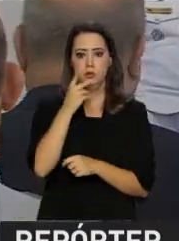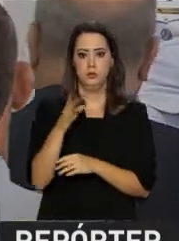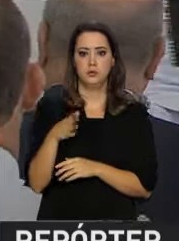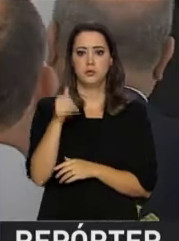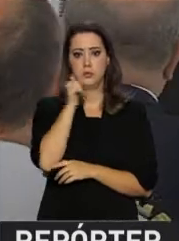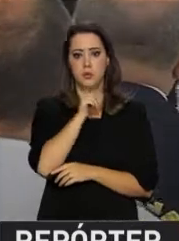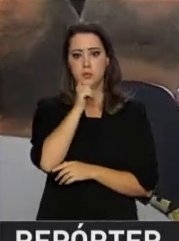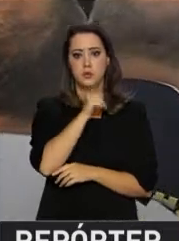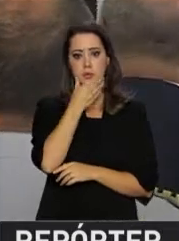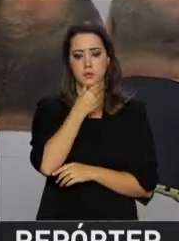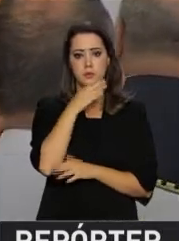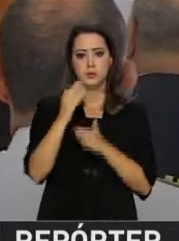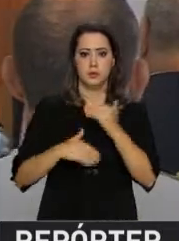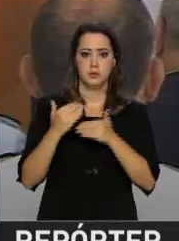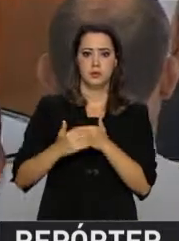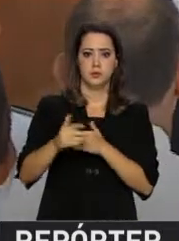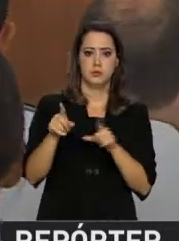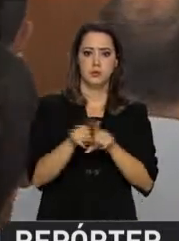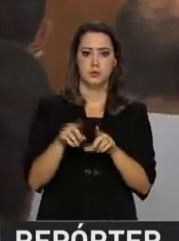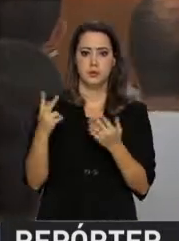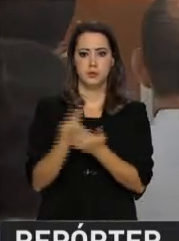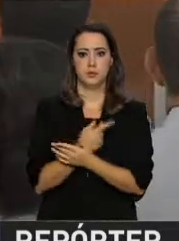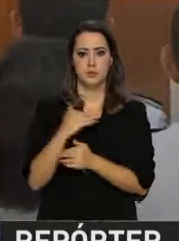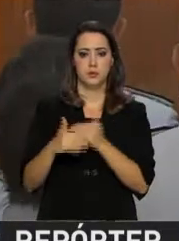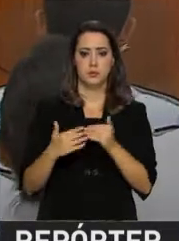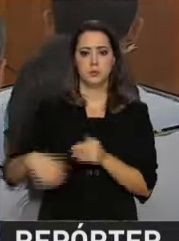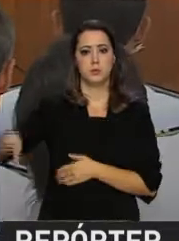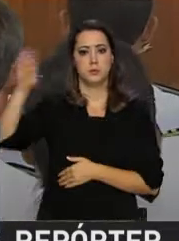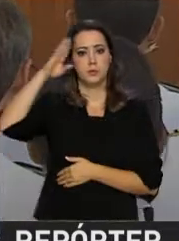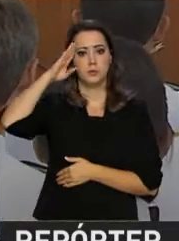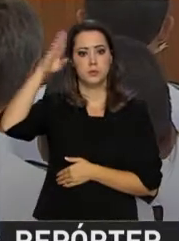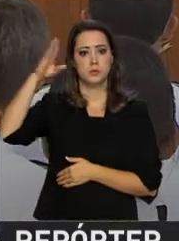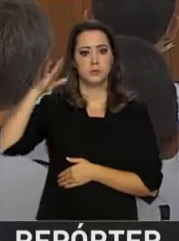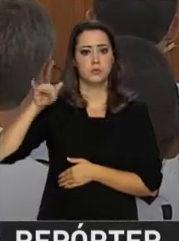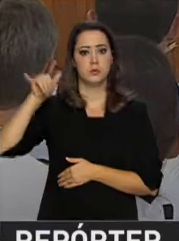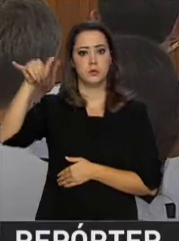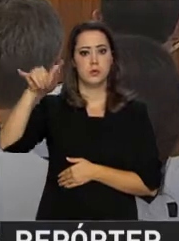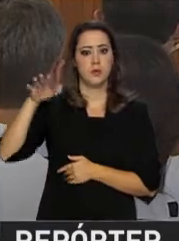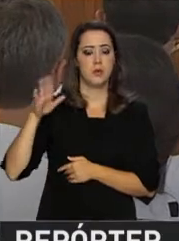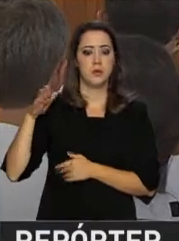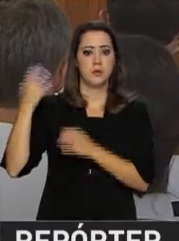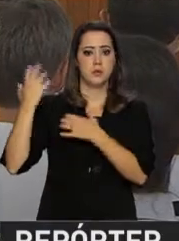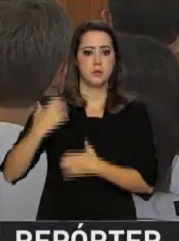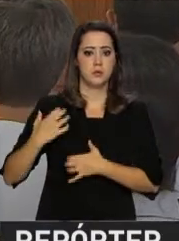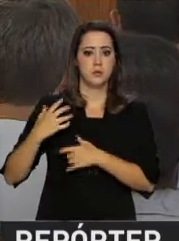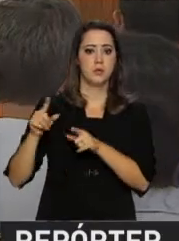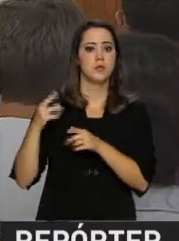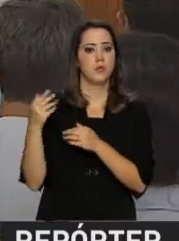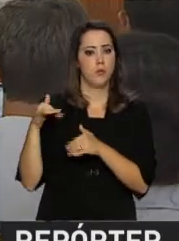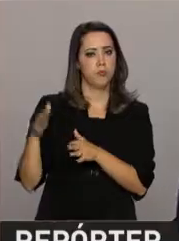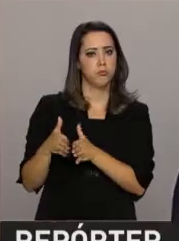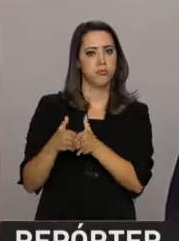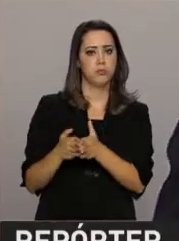homens e mulheres é um processo que também está ocorrendo no exército e na aeronáutica e tem como resultado um brasil